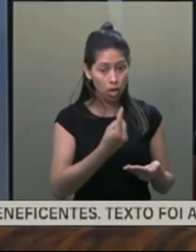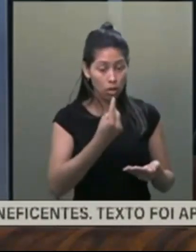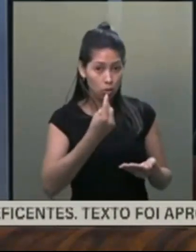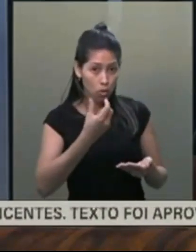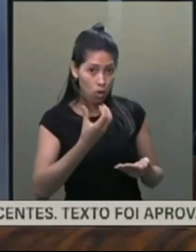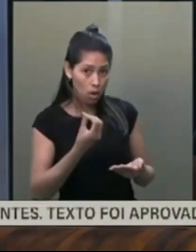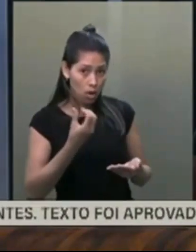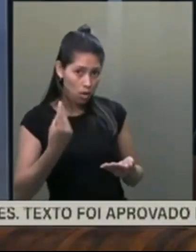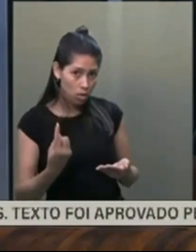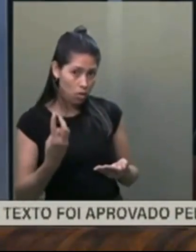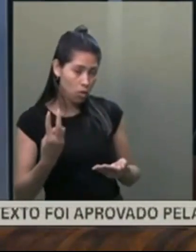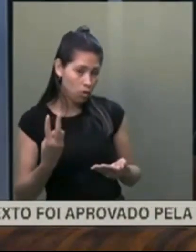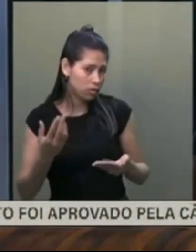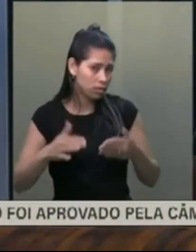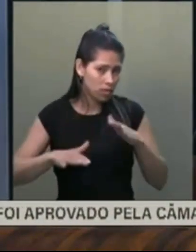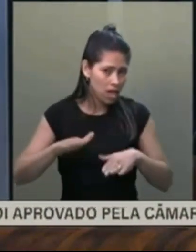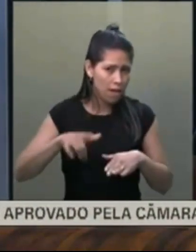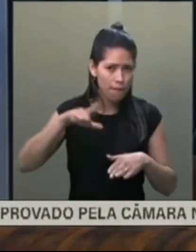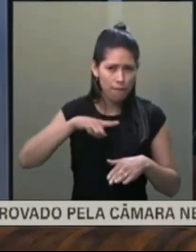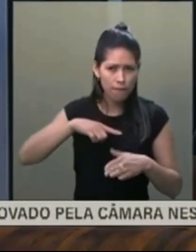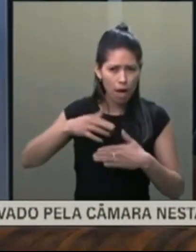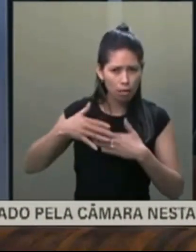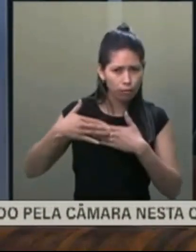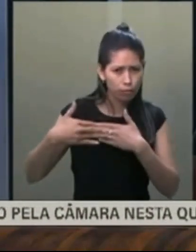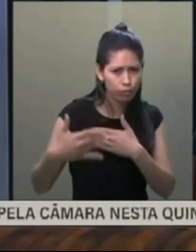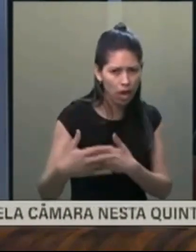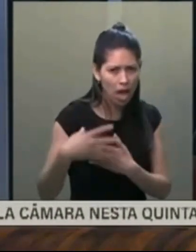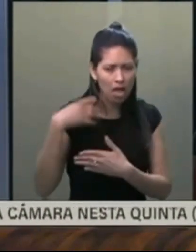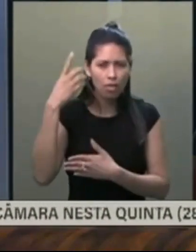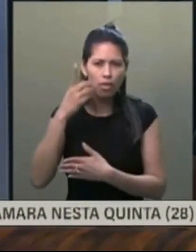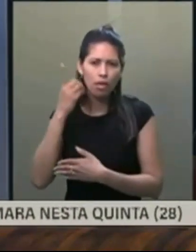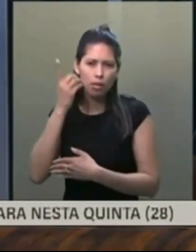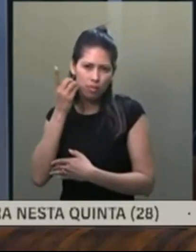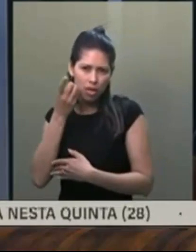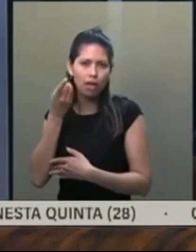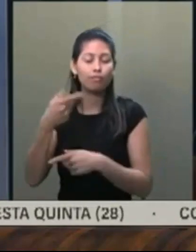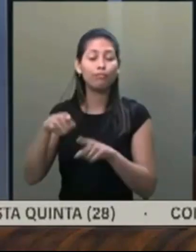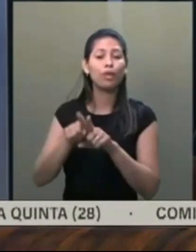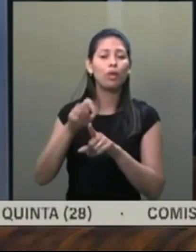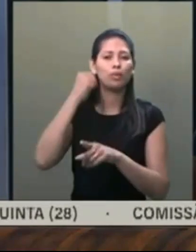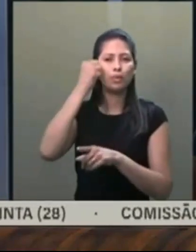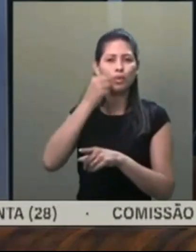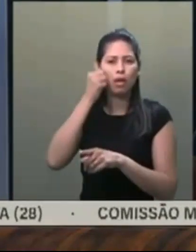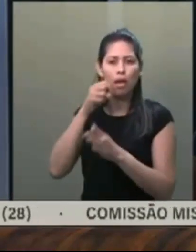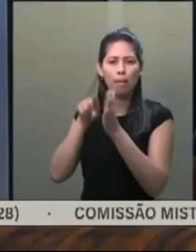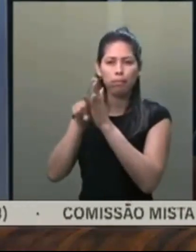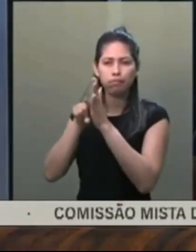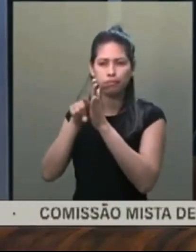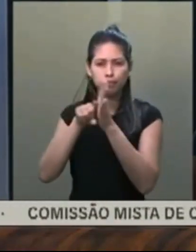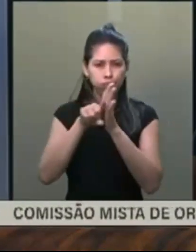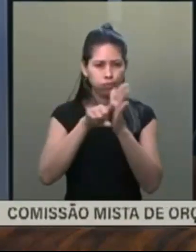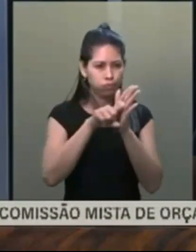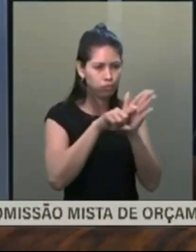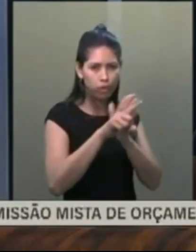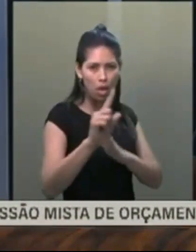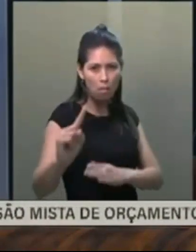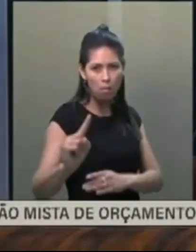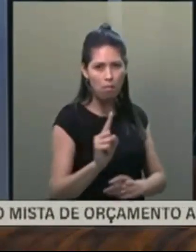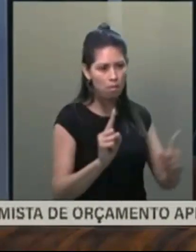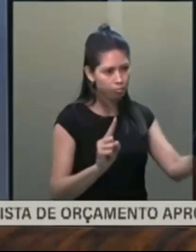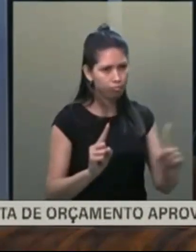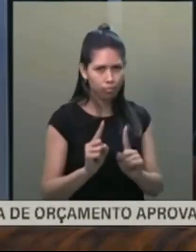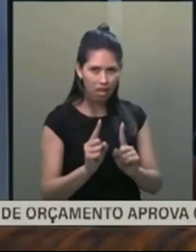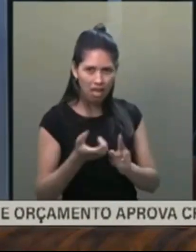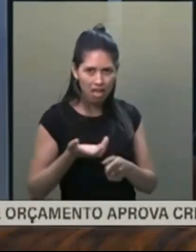muitos deputados e senadores foram cassados. Presidentes da República sofreram